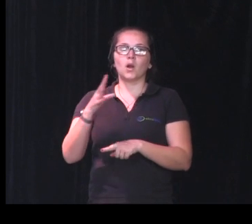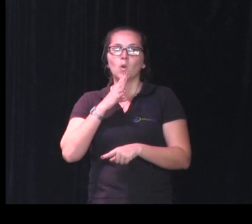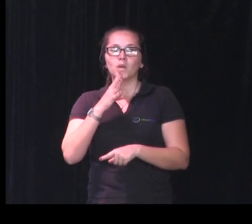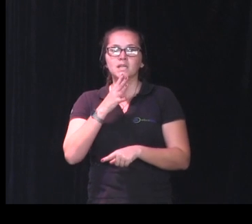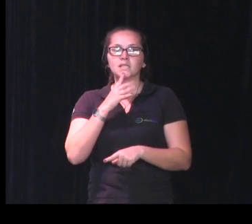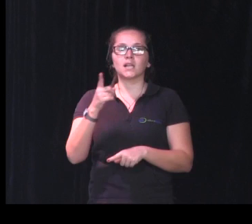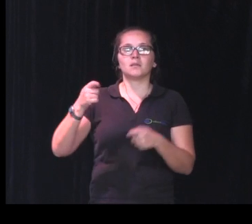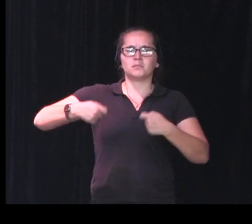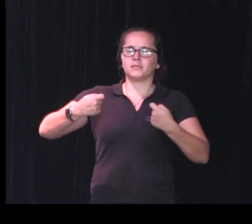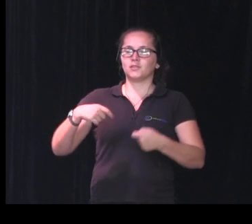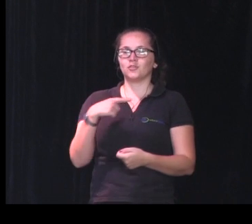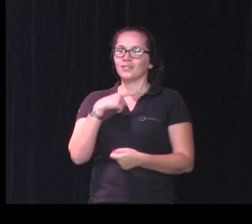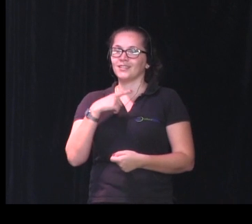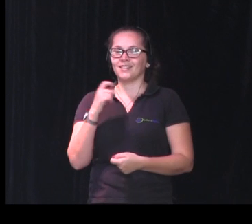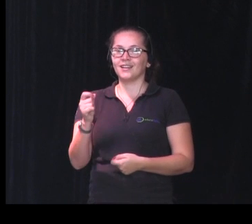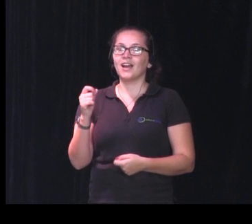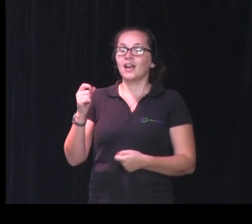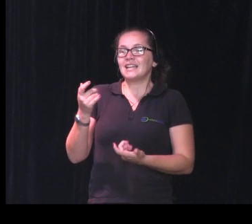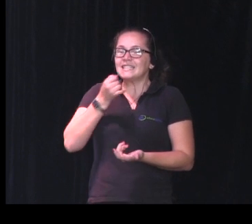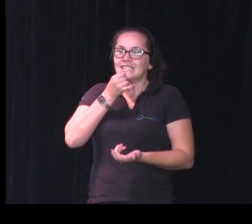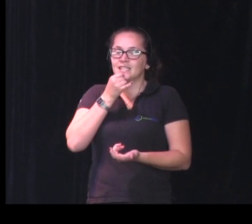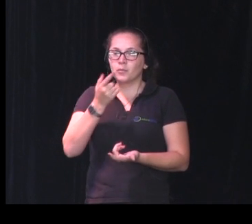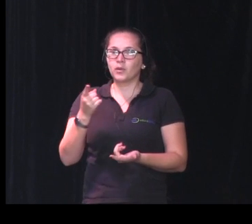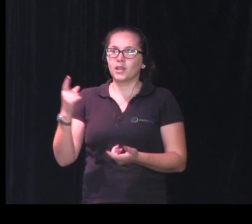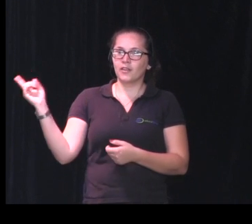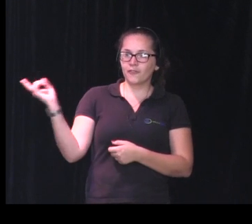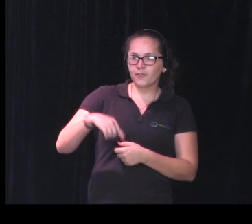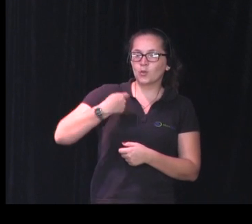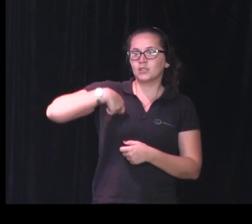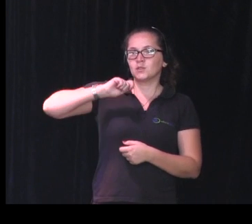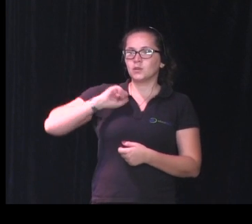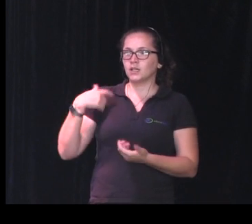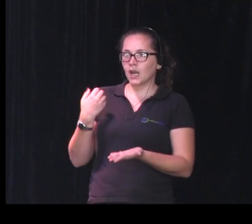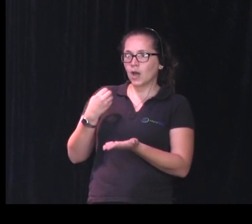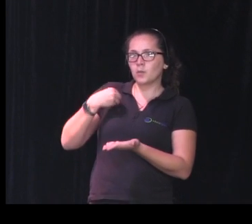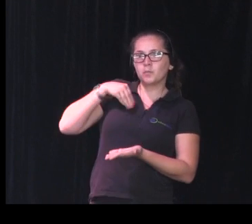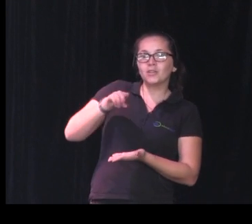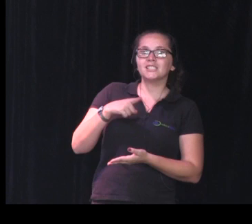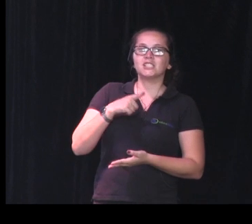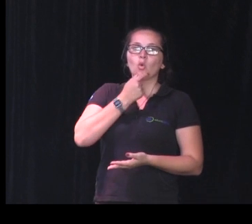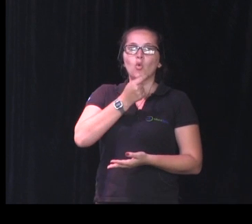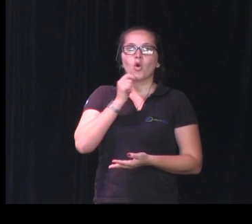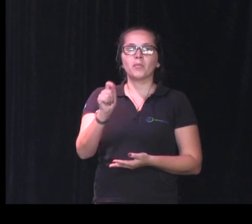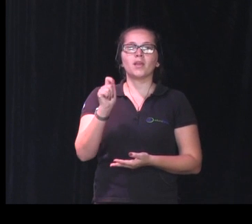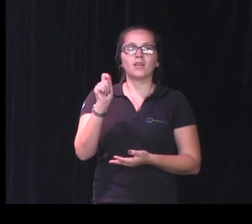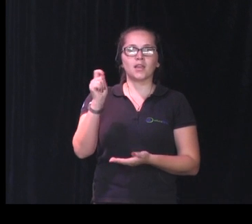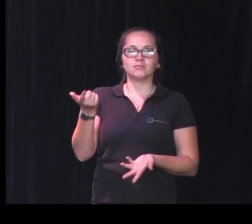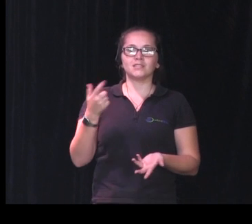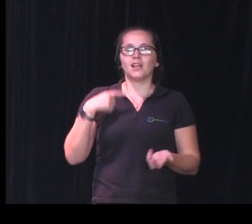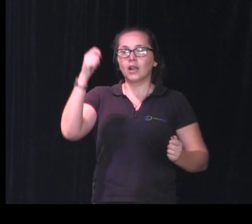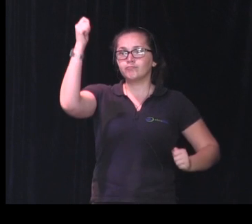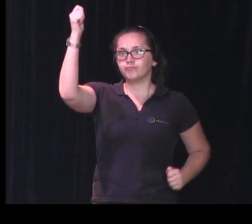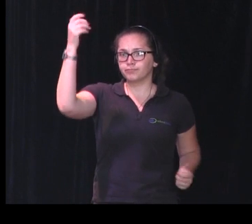Porque para conhecer a América, ele teve o azar de que quando ele chegou na Espanha com os dados, estava ali o